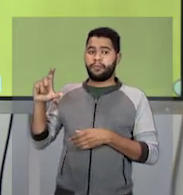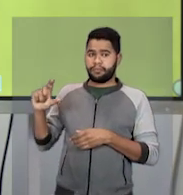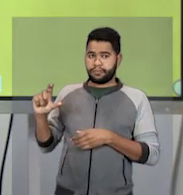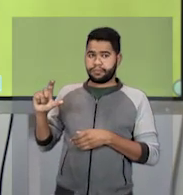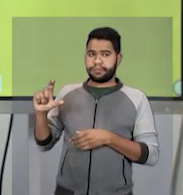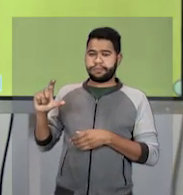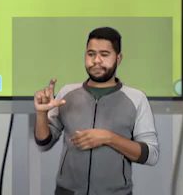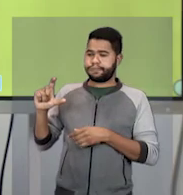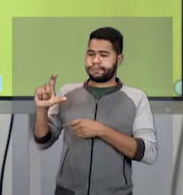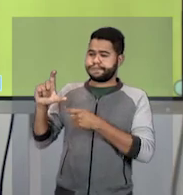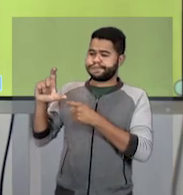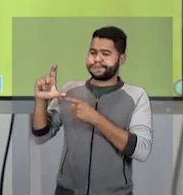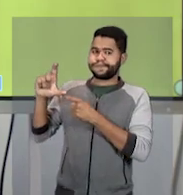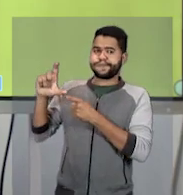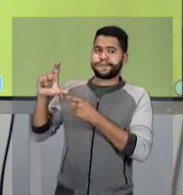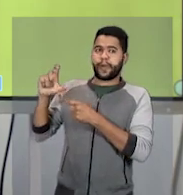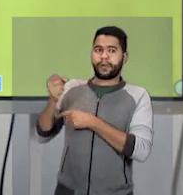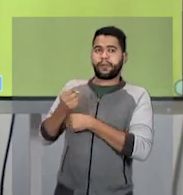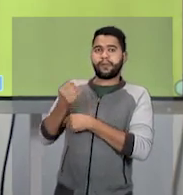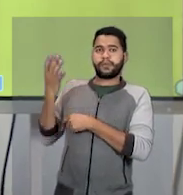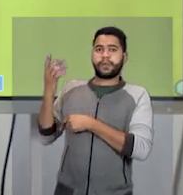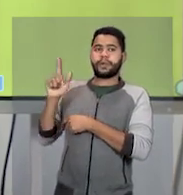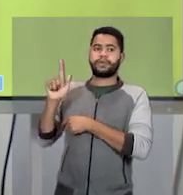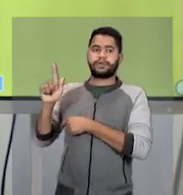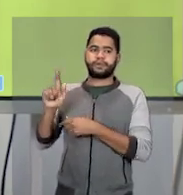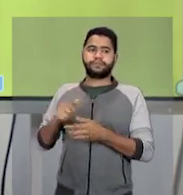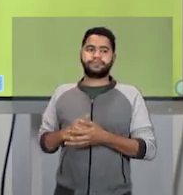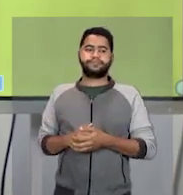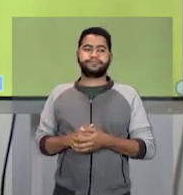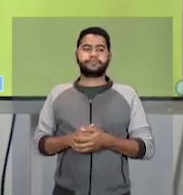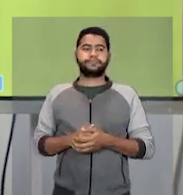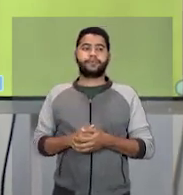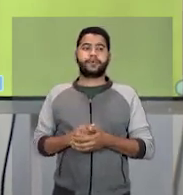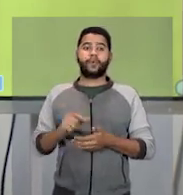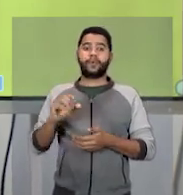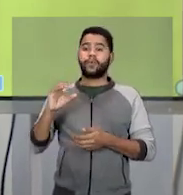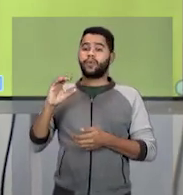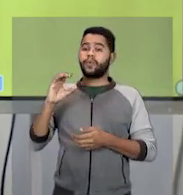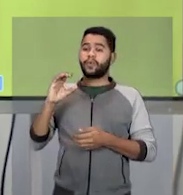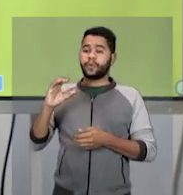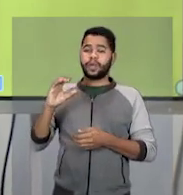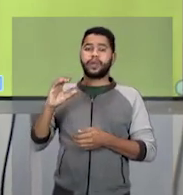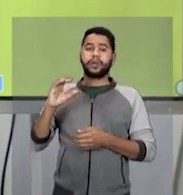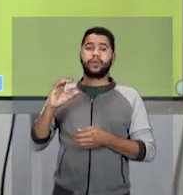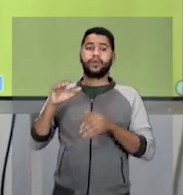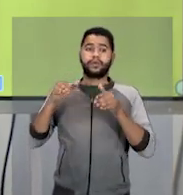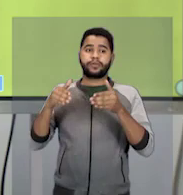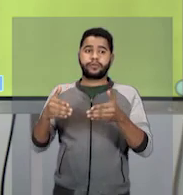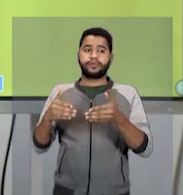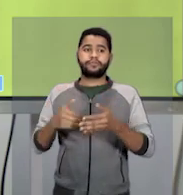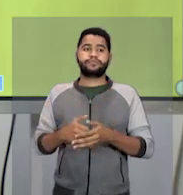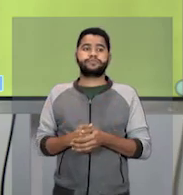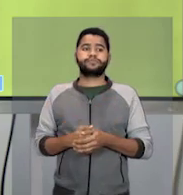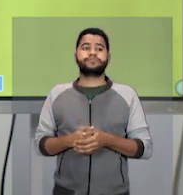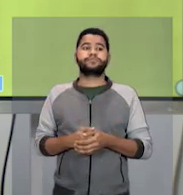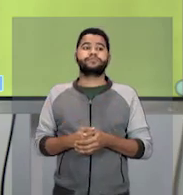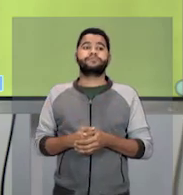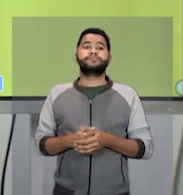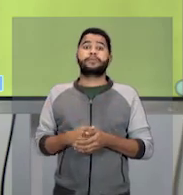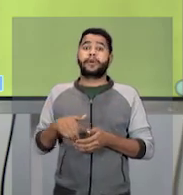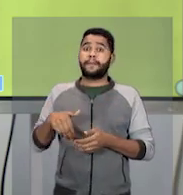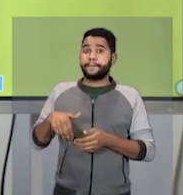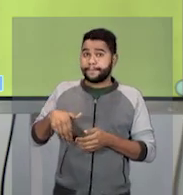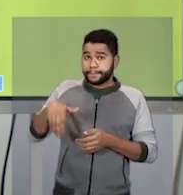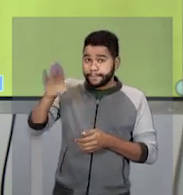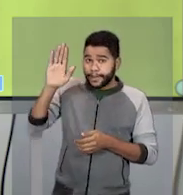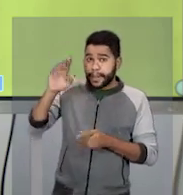uma massa em quantidade de gramas. O calor específico para aquela substância, quanto maior